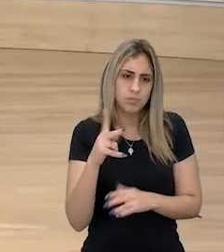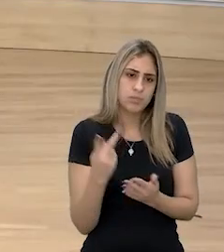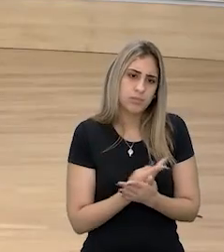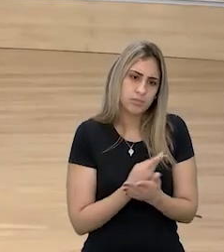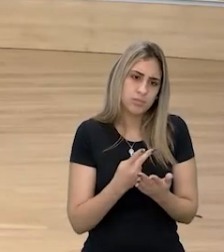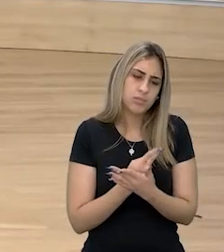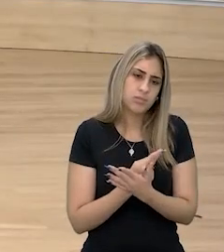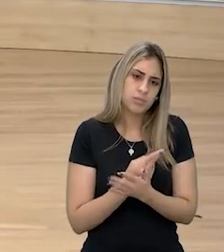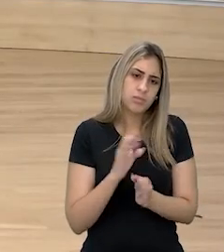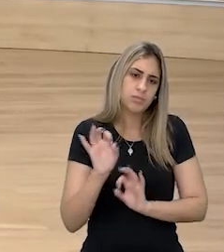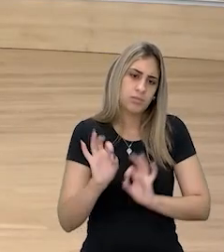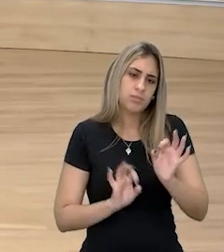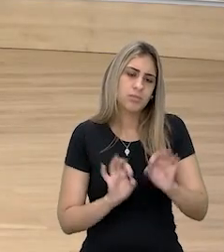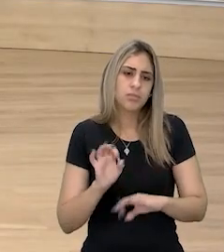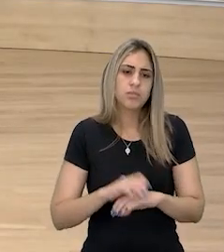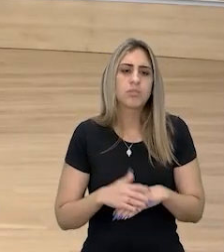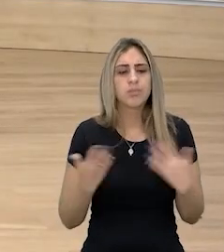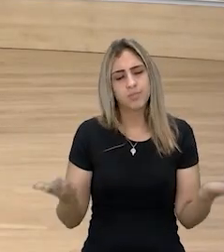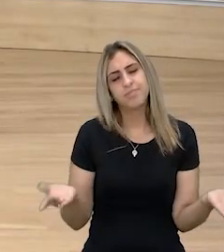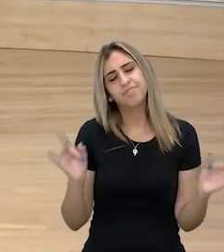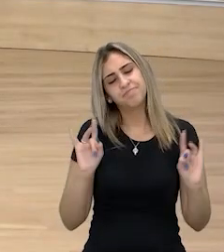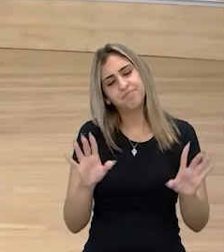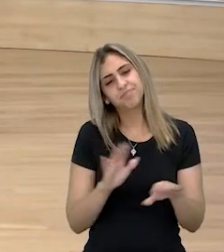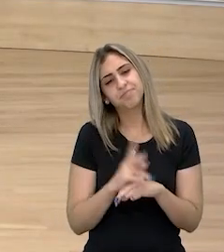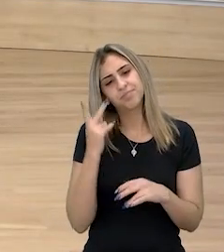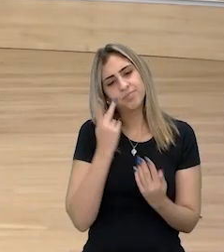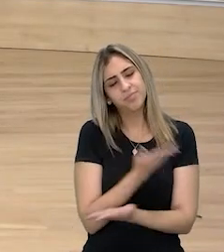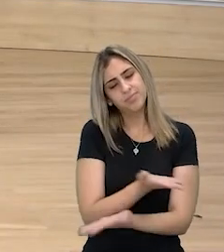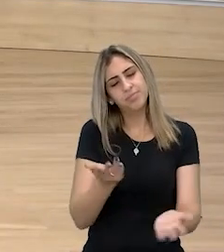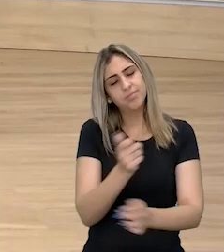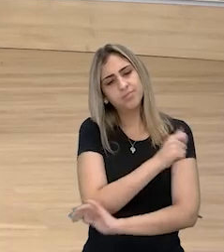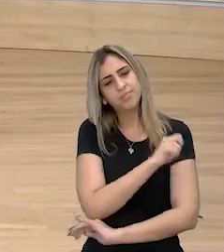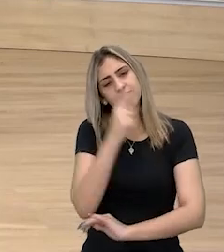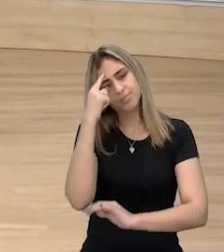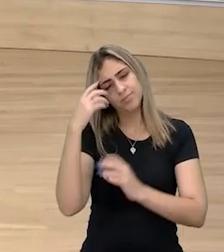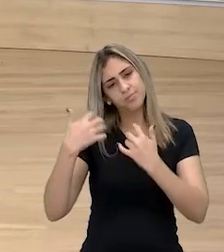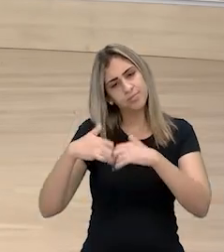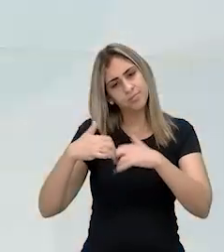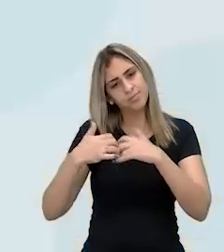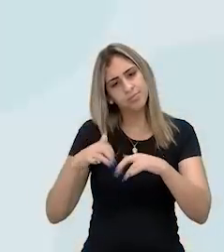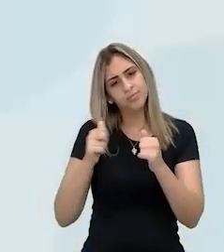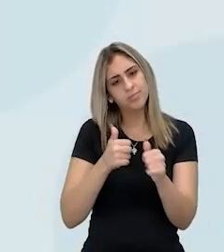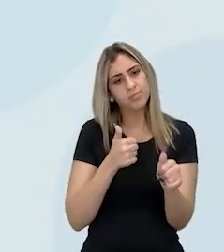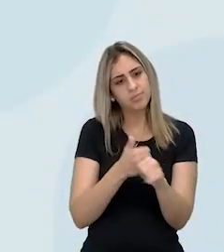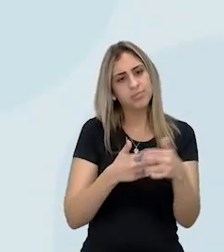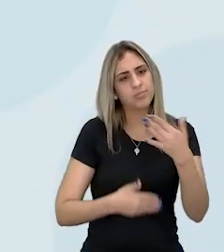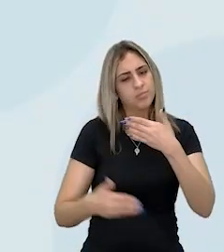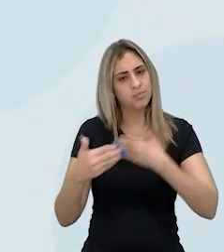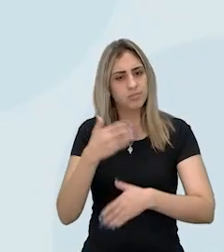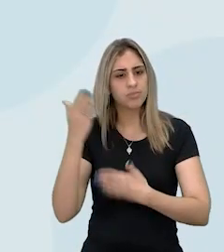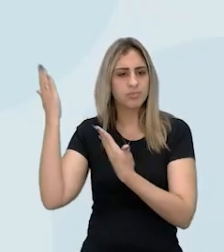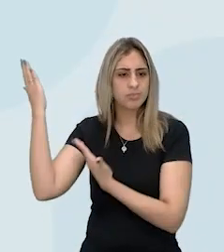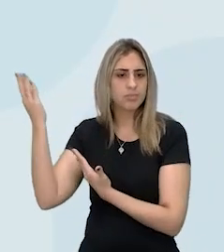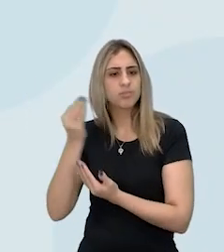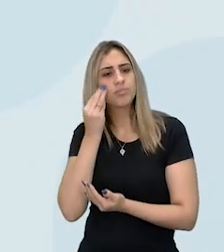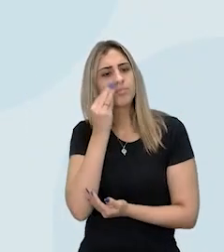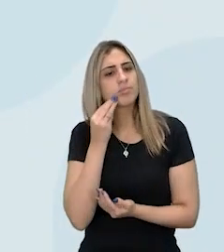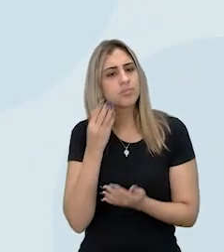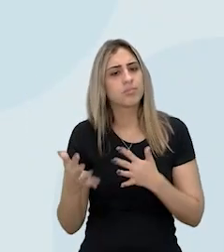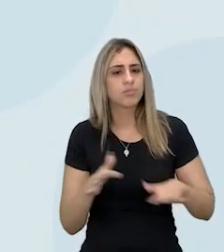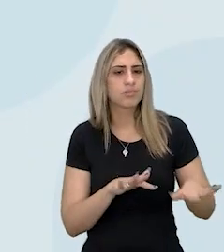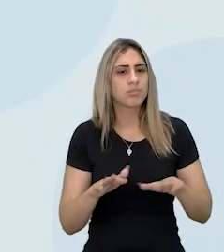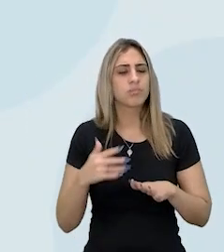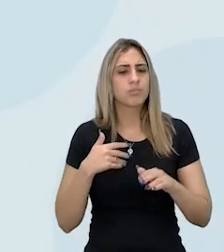e vai limpando os movimentos. Então é isso, para você estudante pensar aí, poder acompanhar o slide, ó, na experimentação